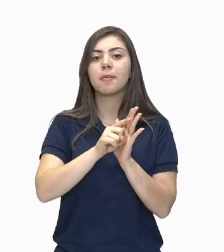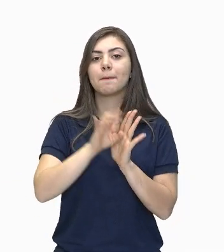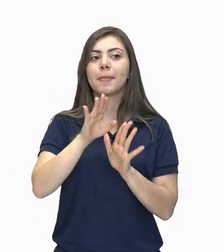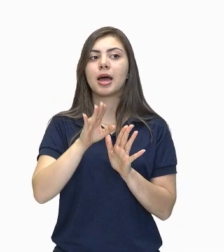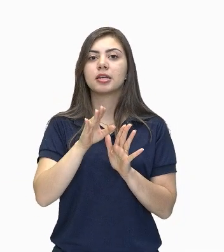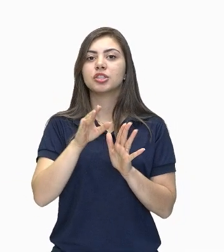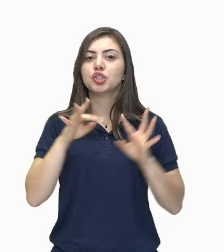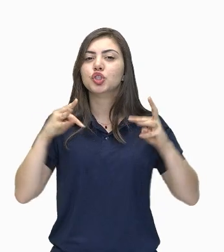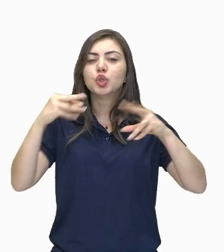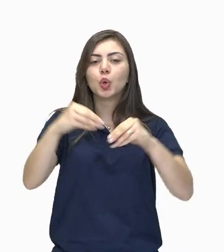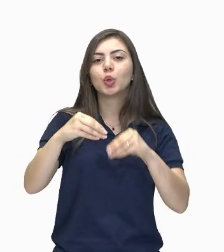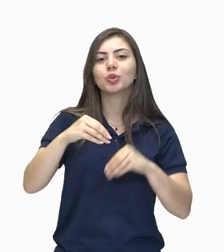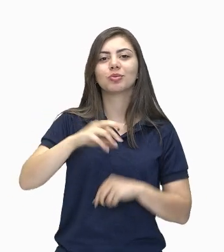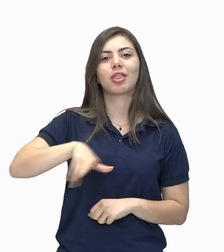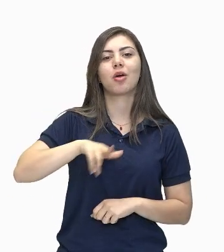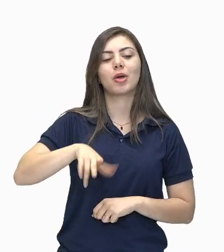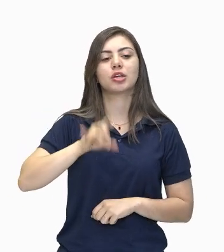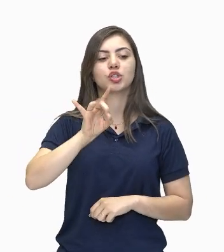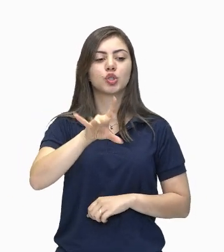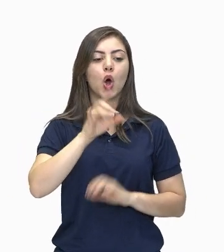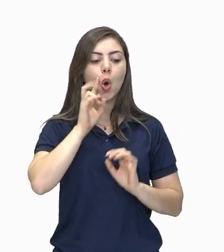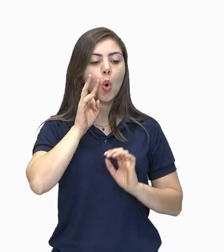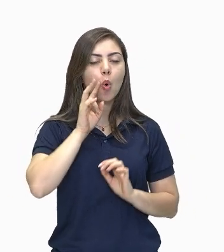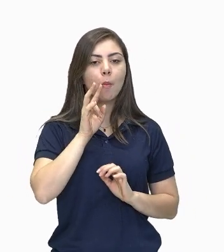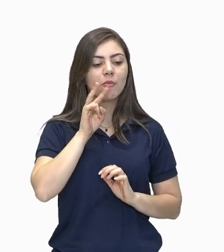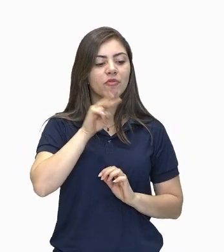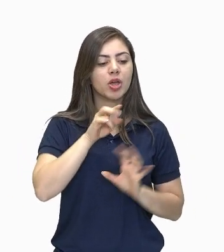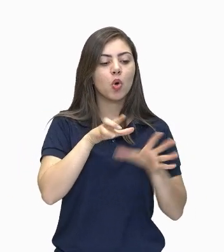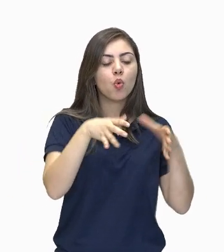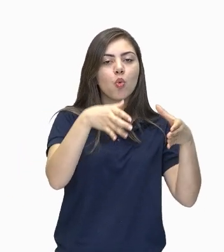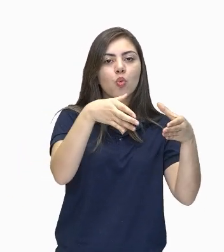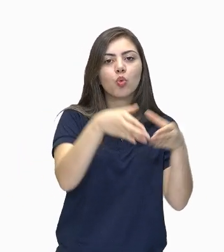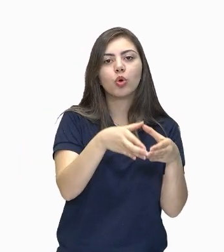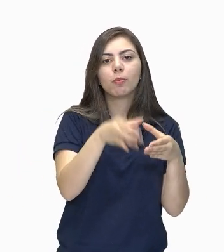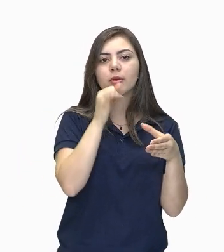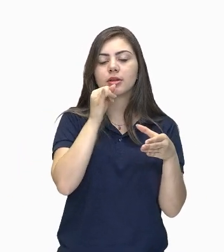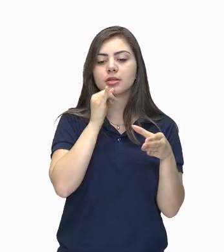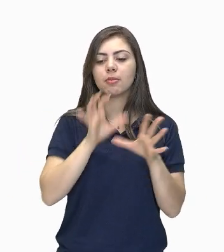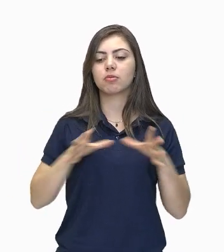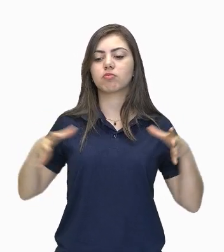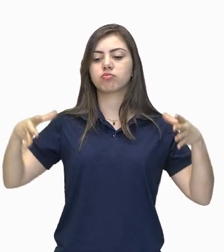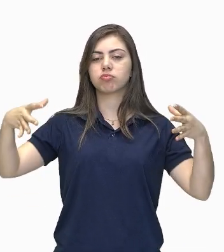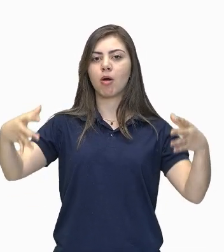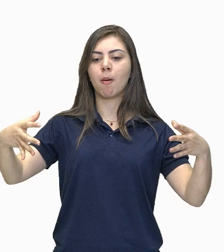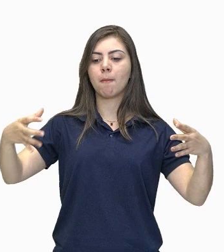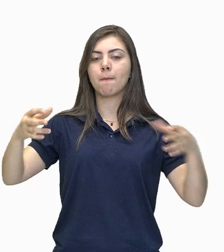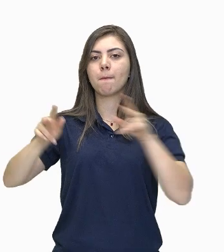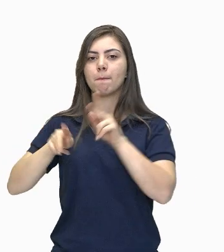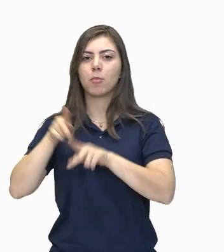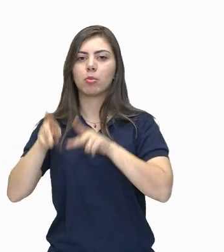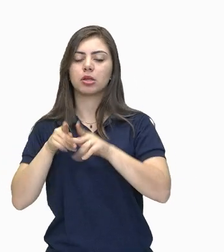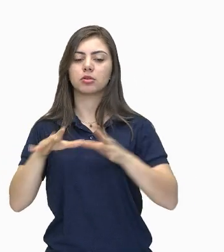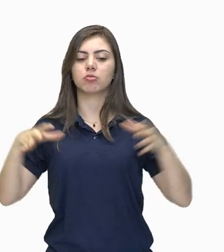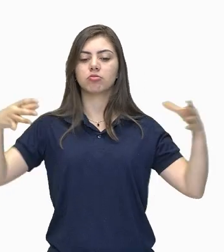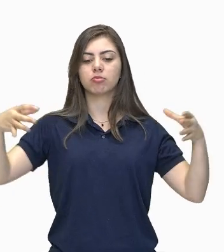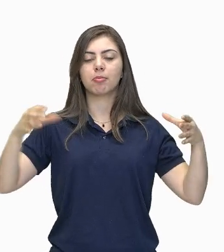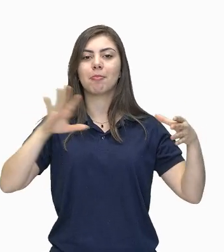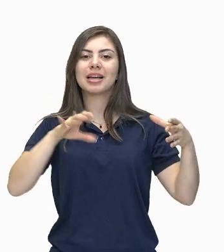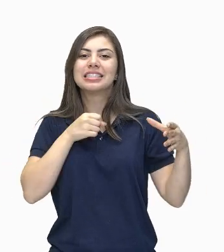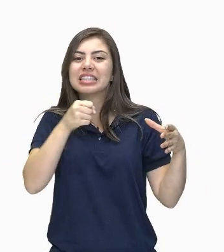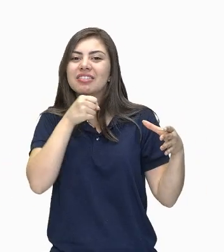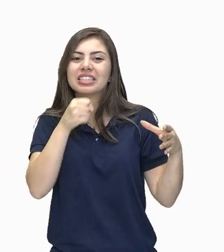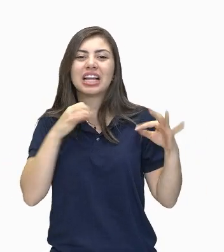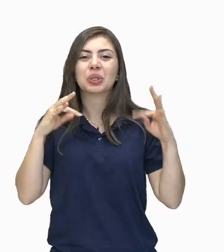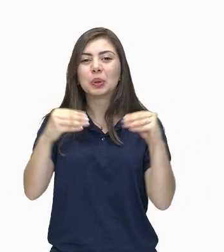uma amostra representativa de toda a população, tá? Isso, quando a gente pensa nas eleições, fica bem